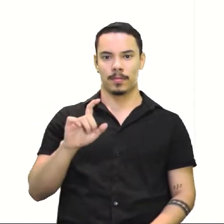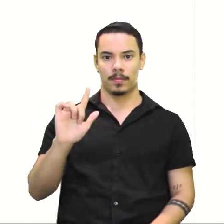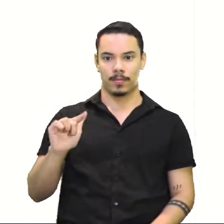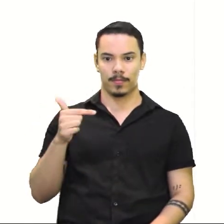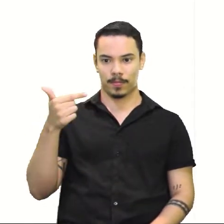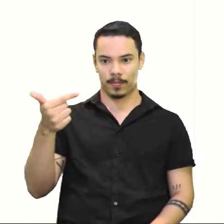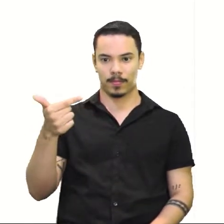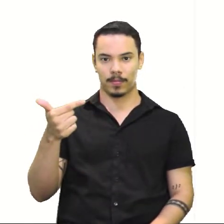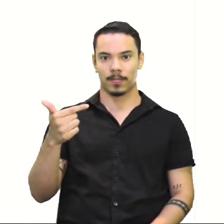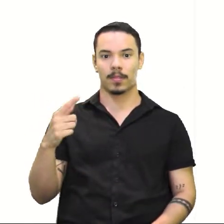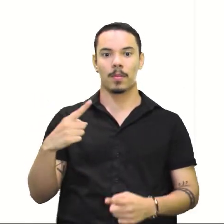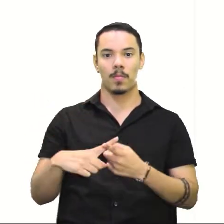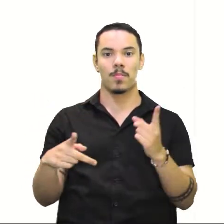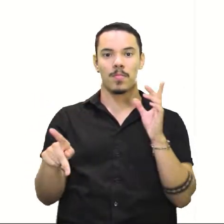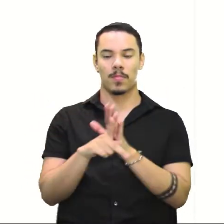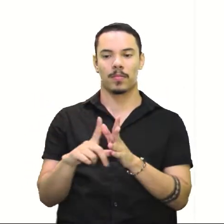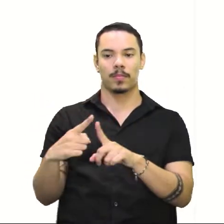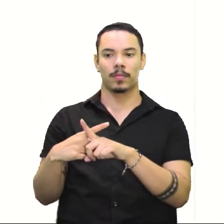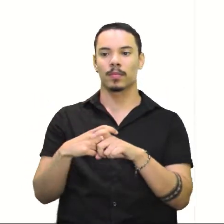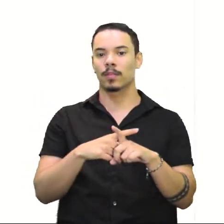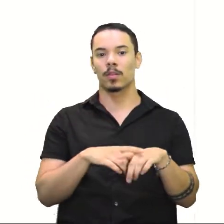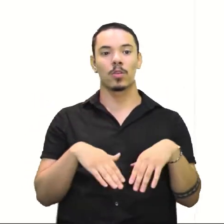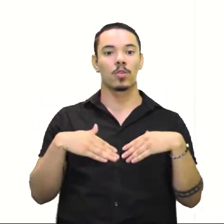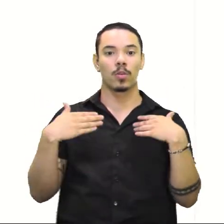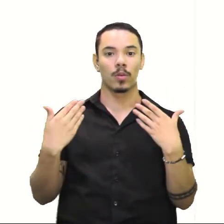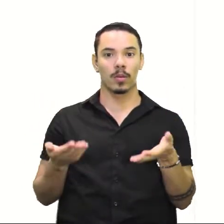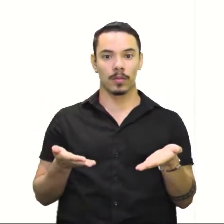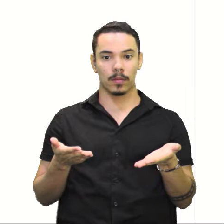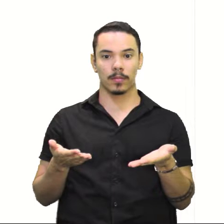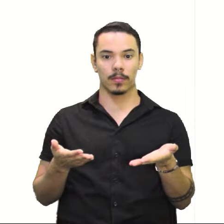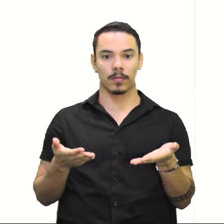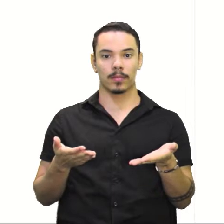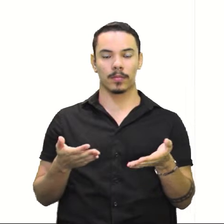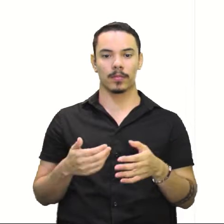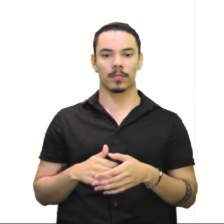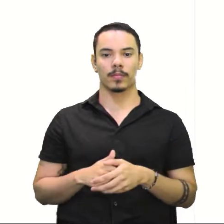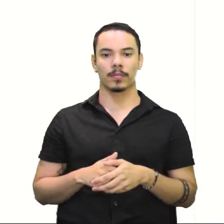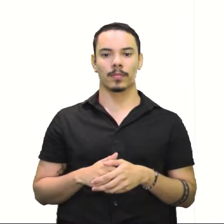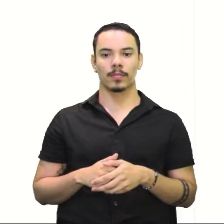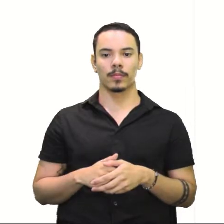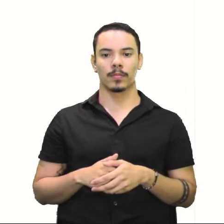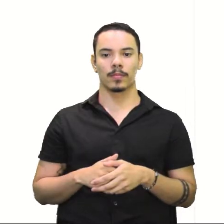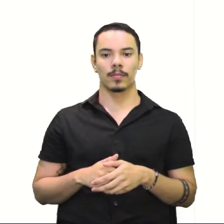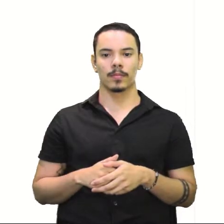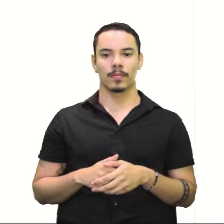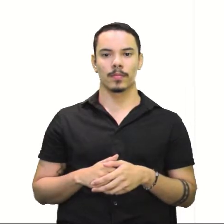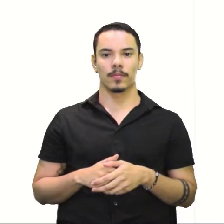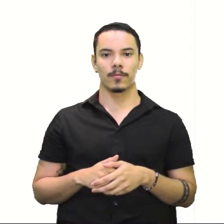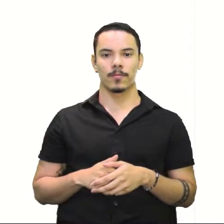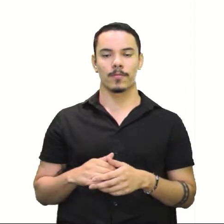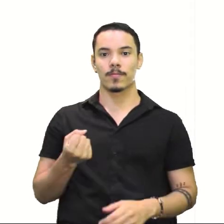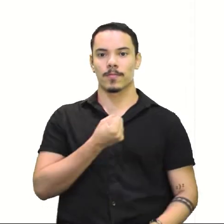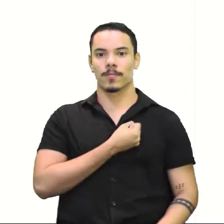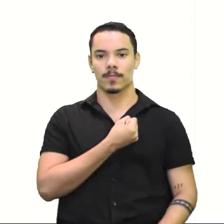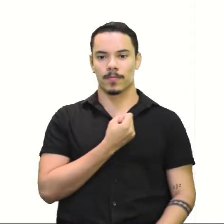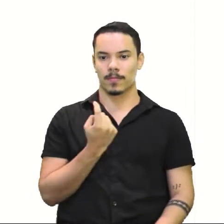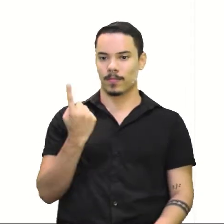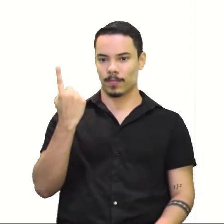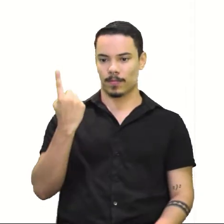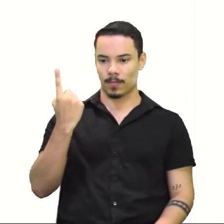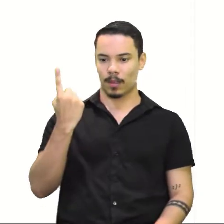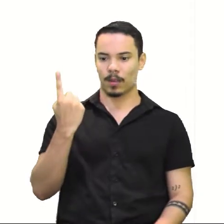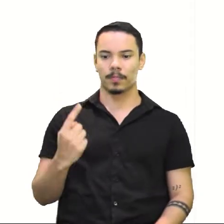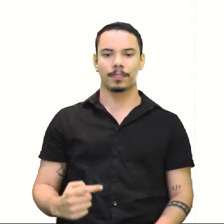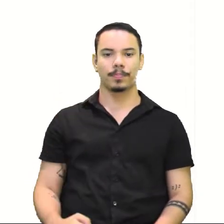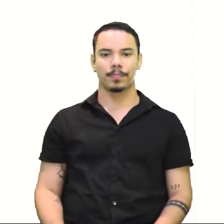de um polinômio. Qual polinômio mesmo? X ao cubo, menos 4x ao quadrado,